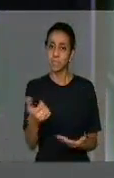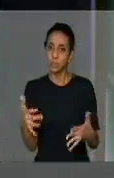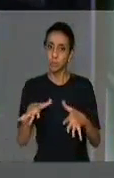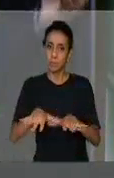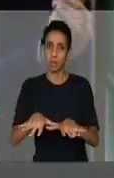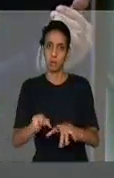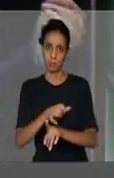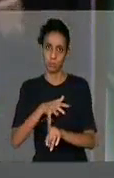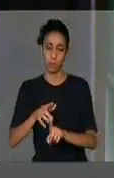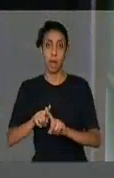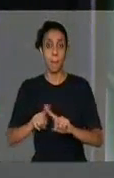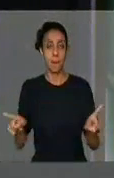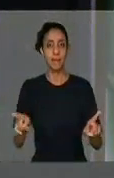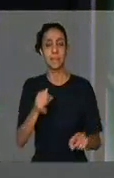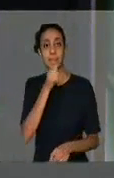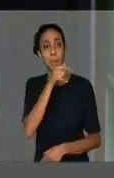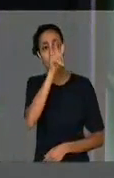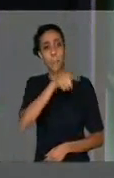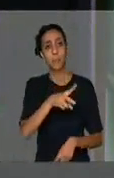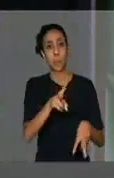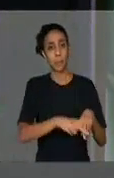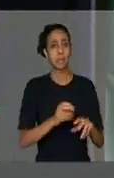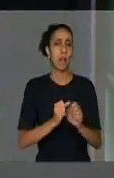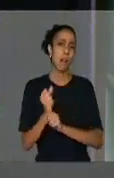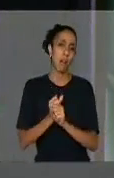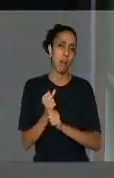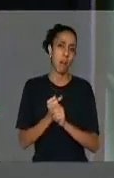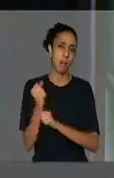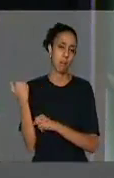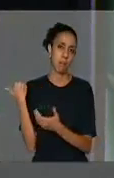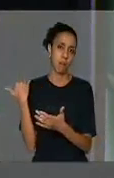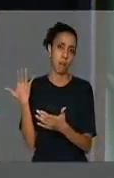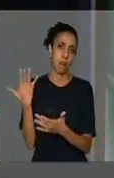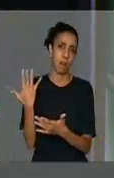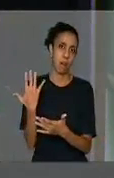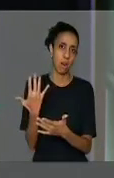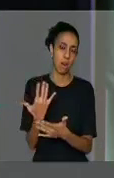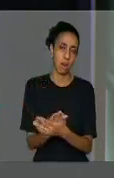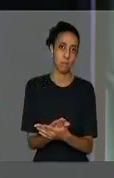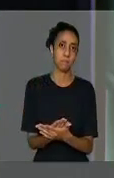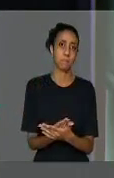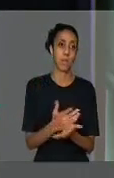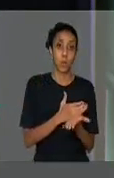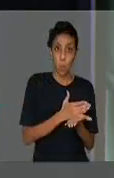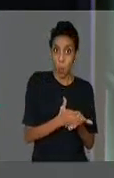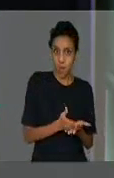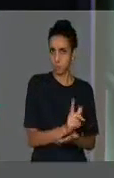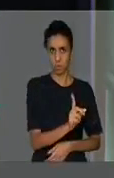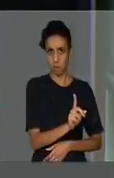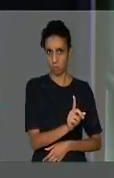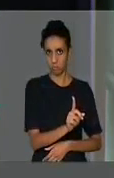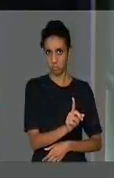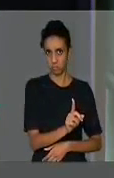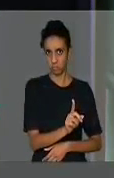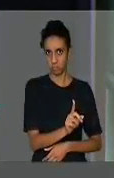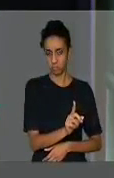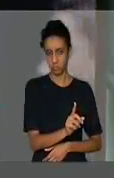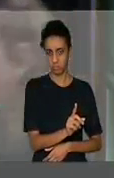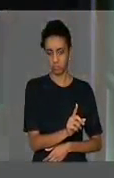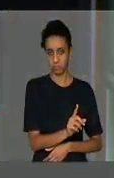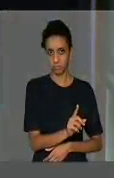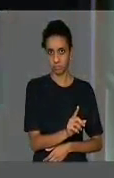de anos preso, porque o benefício não é dado no início da pena.